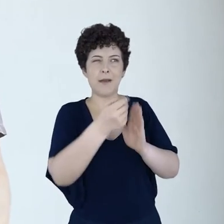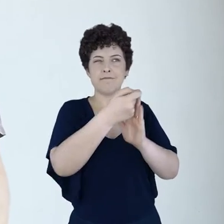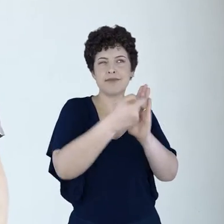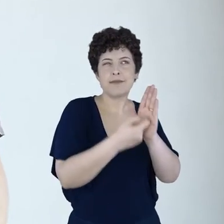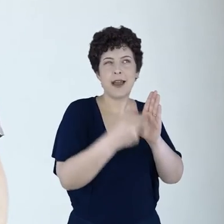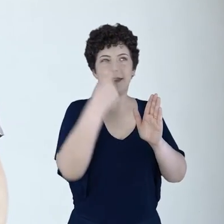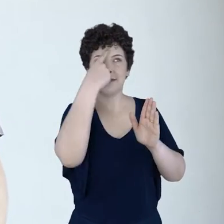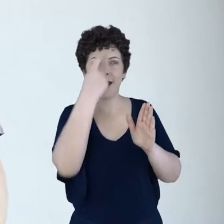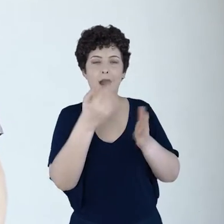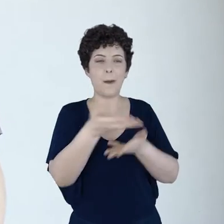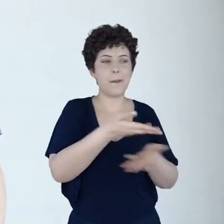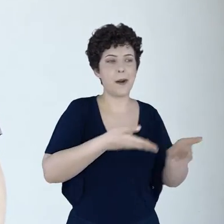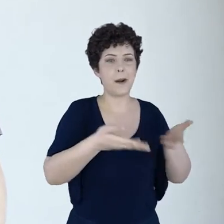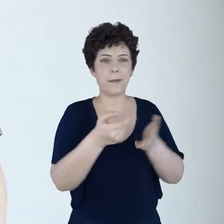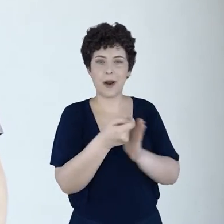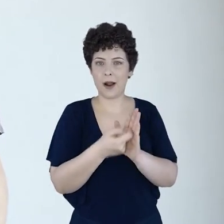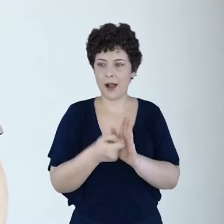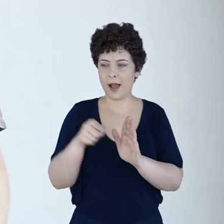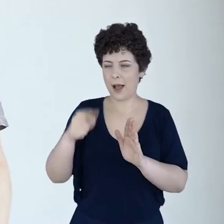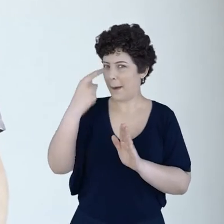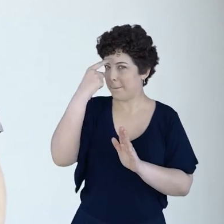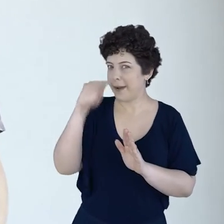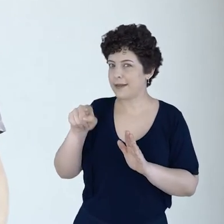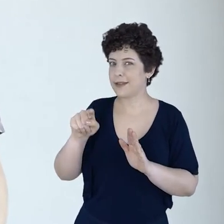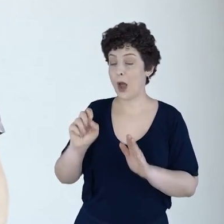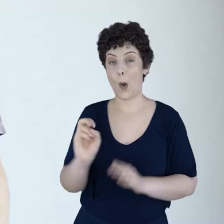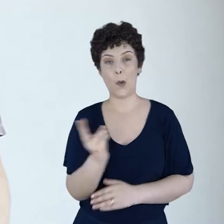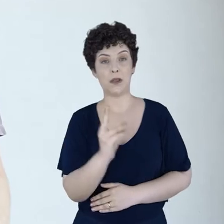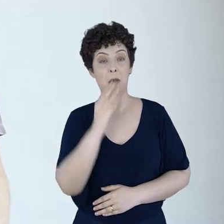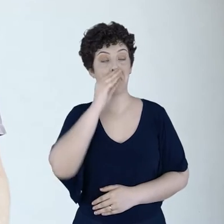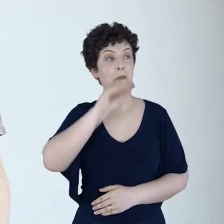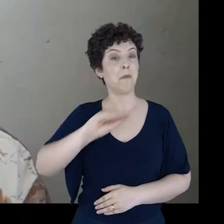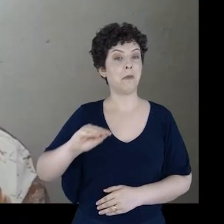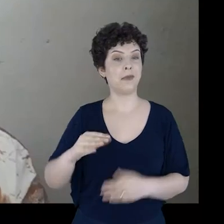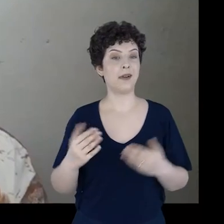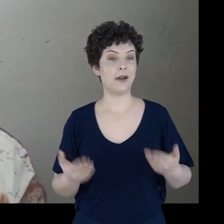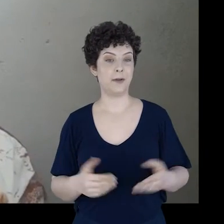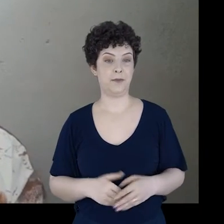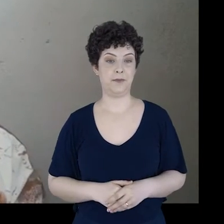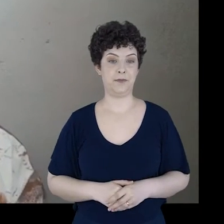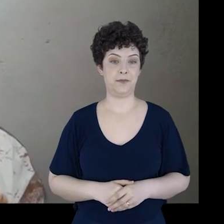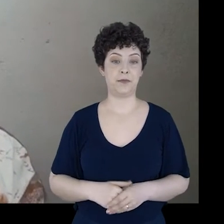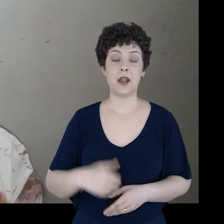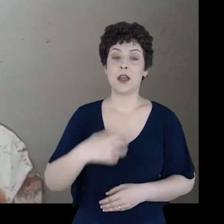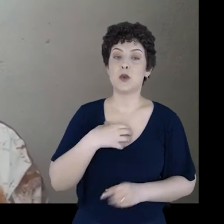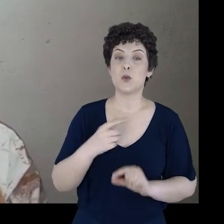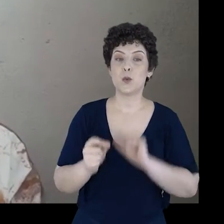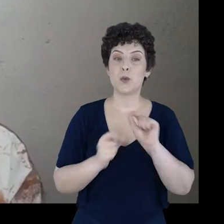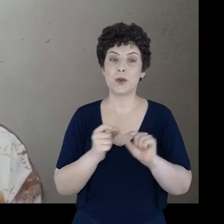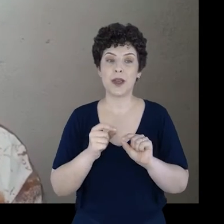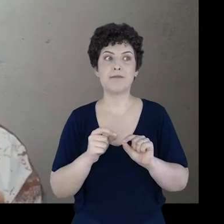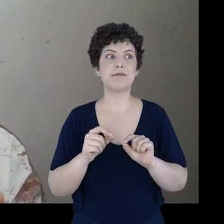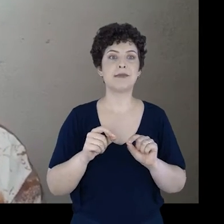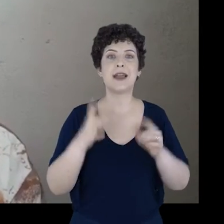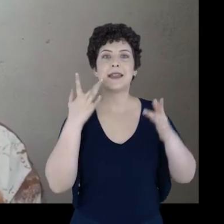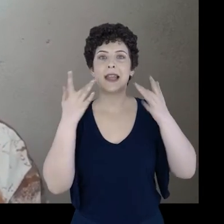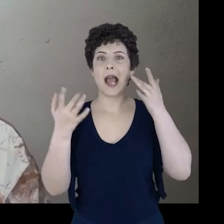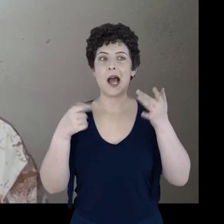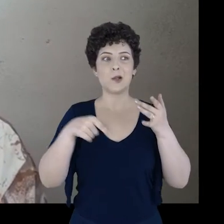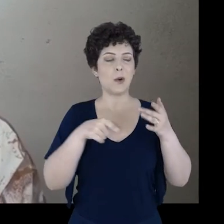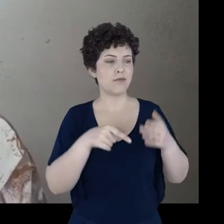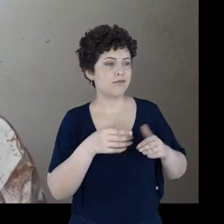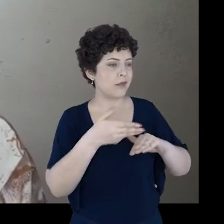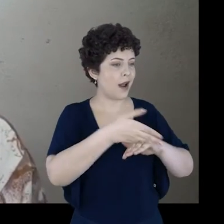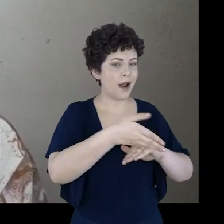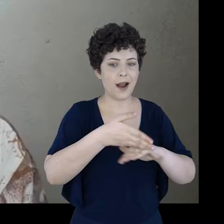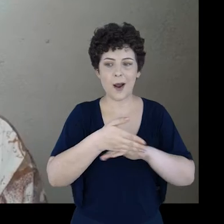e todas as espectadores que poderiam nos ver ou não? Letícia Rodrigues. Eu me senti habitando em espaços do teatro que eu acho que